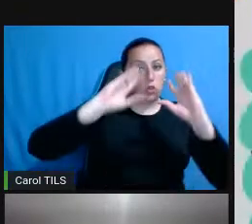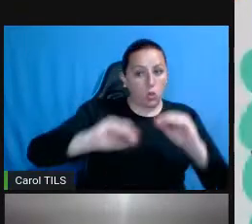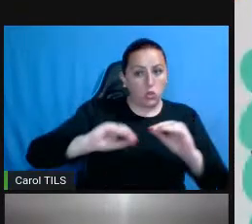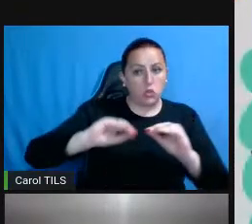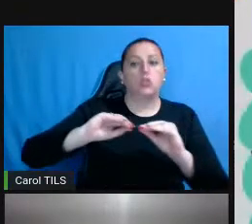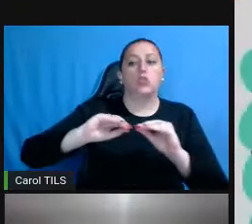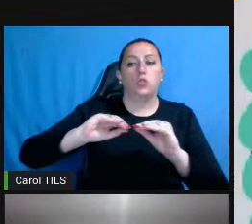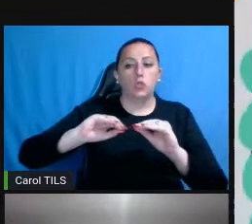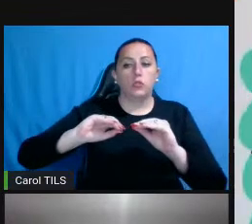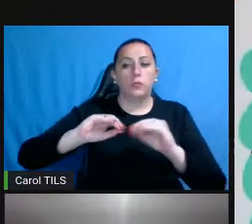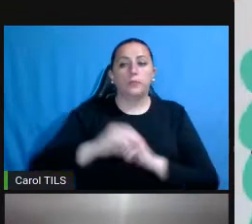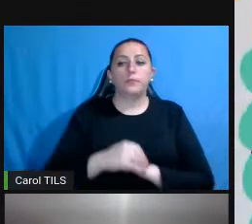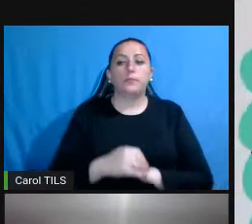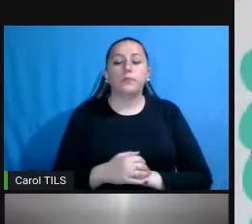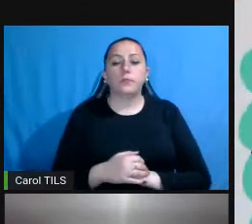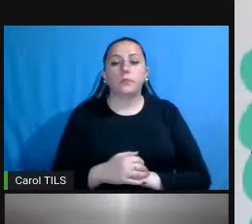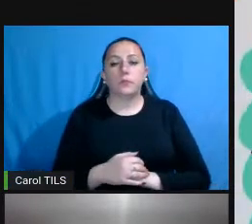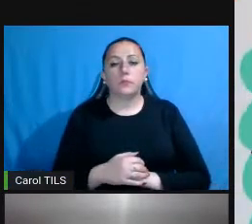no Facebook.